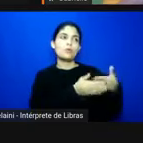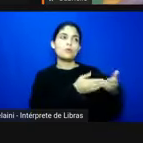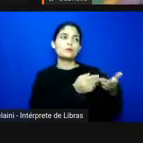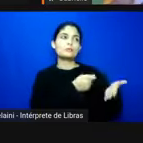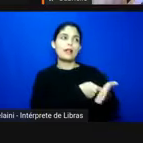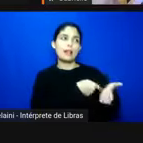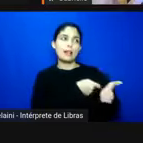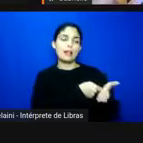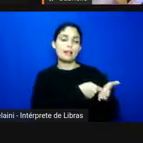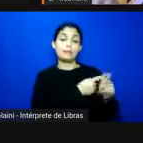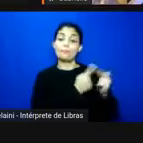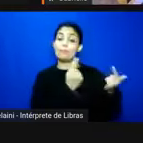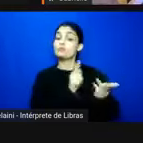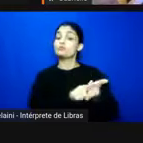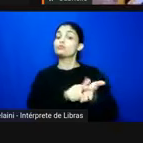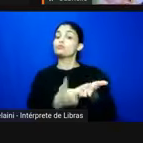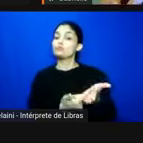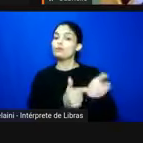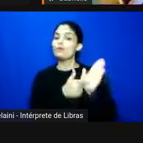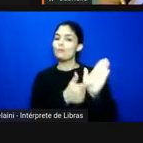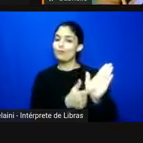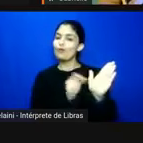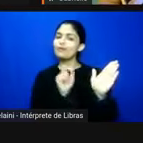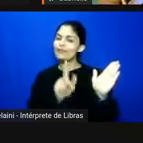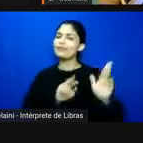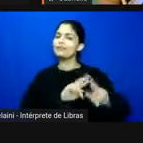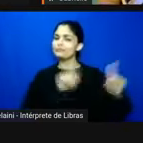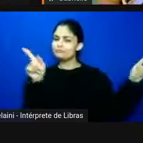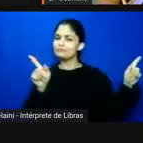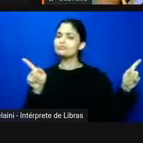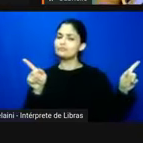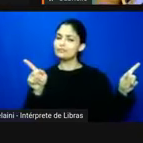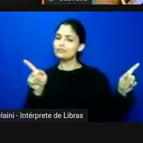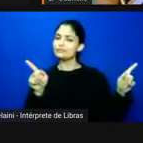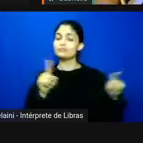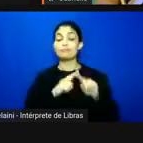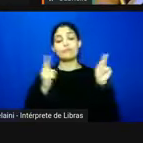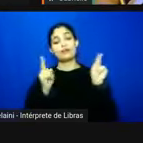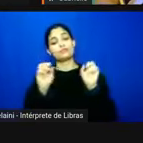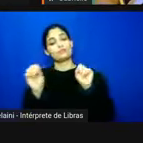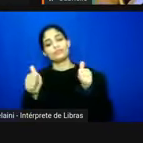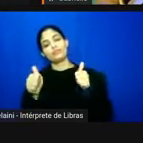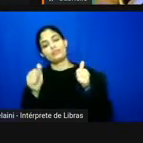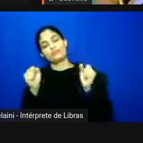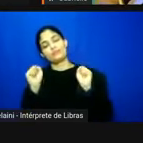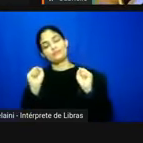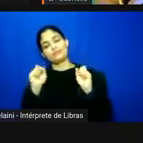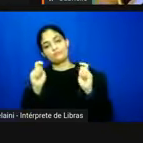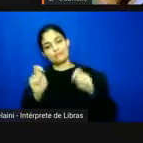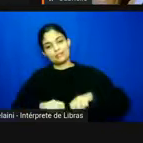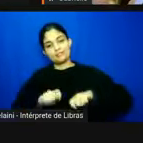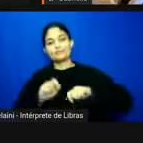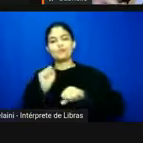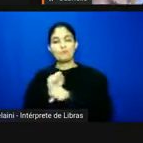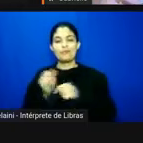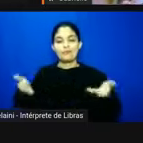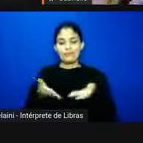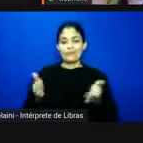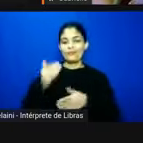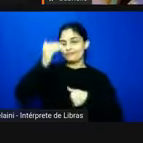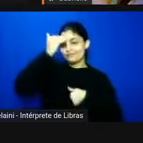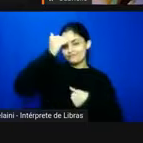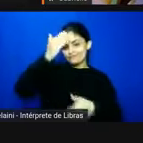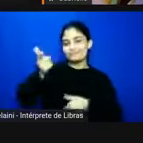estão demonstrando é algo um tanto quanto diverso mas enfim eu vou ter que parar por aqui e agradeço mais uma vez pela